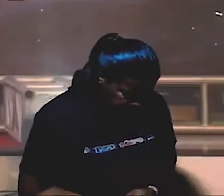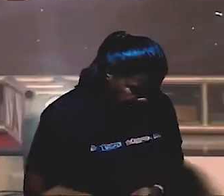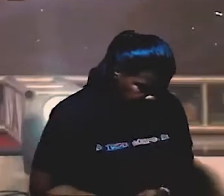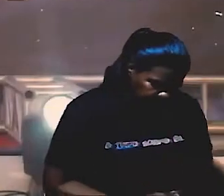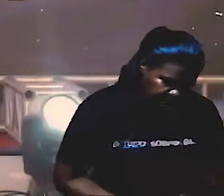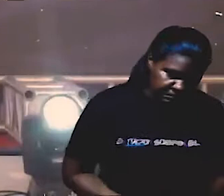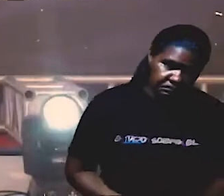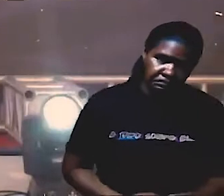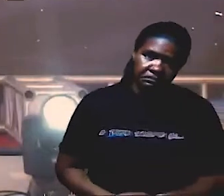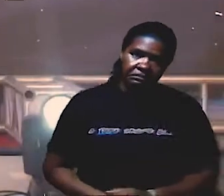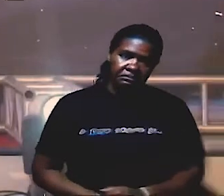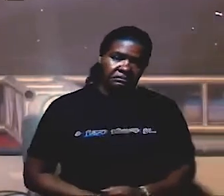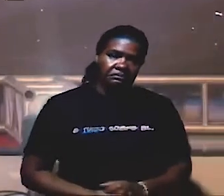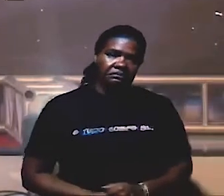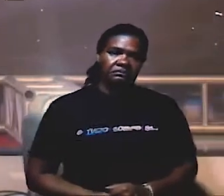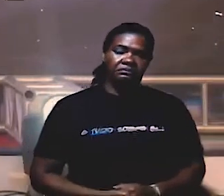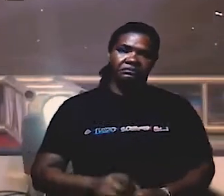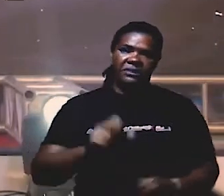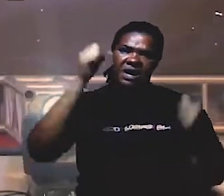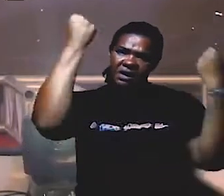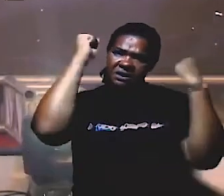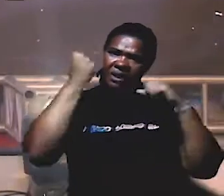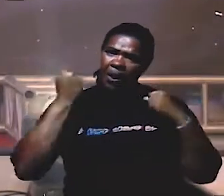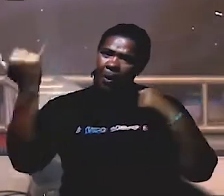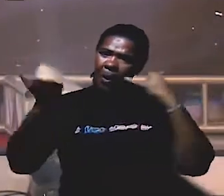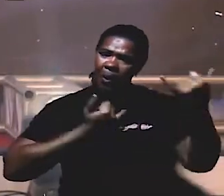Eu imagino que tenham dito para Salomão o que dizem para você.